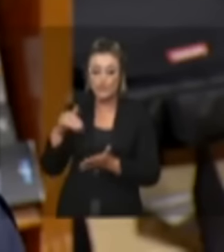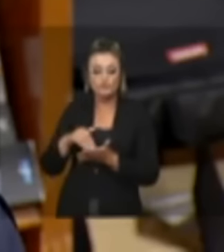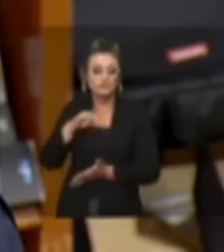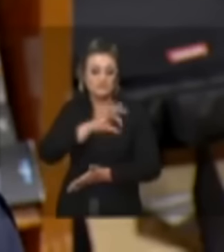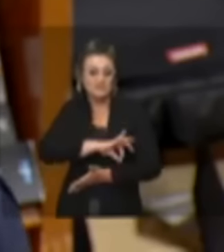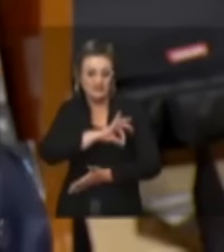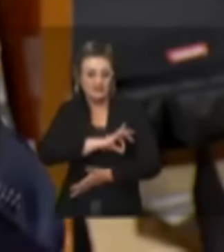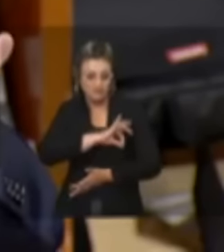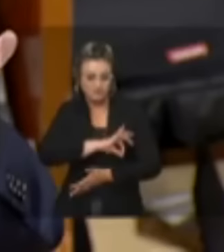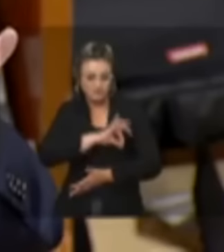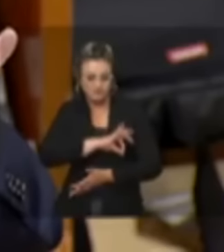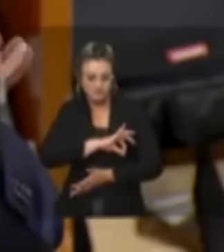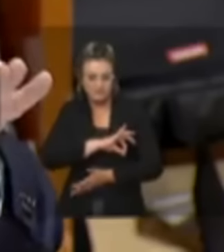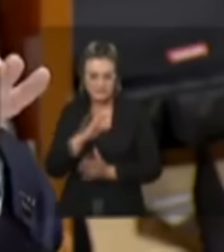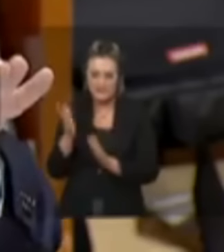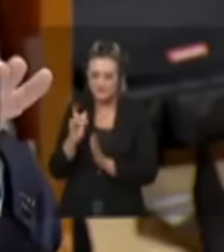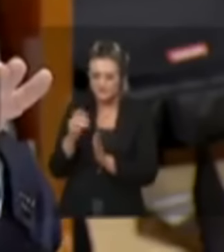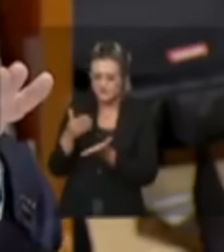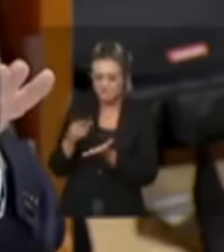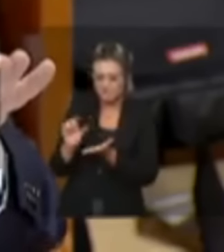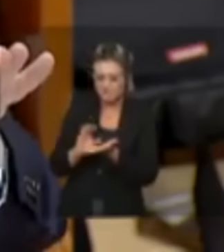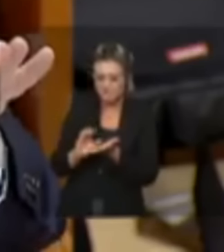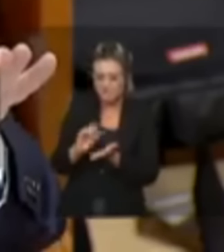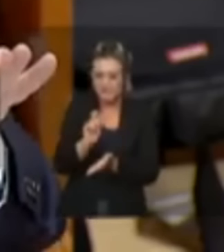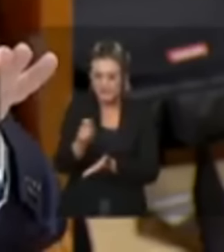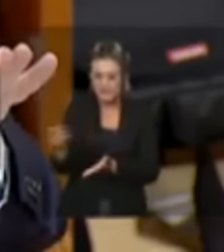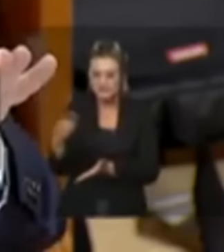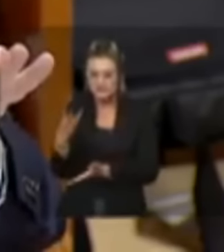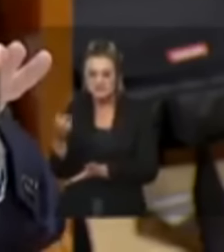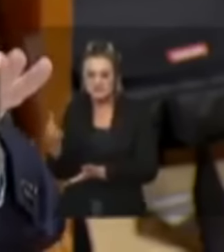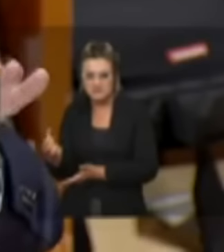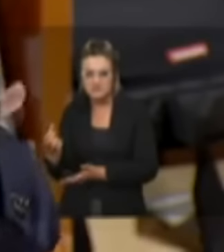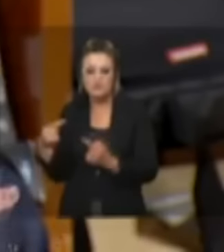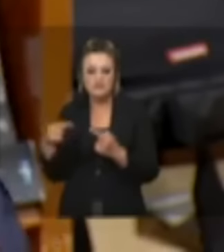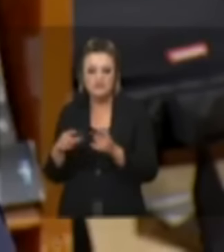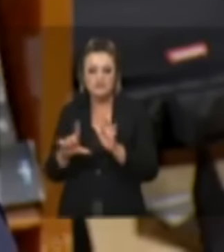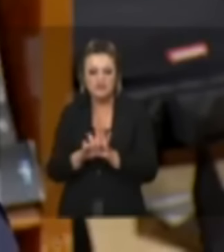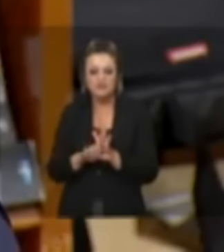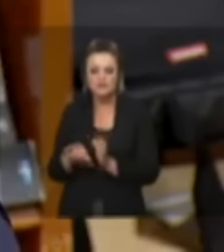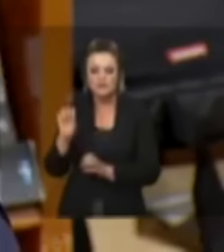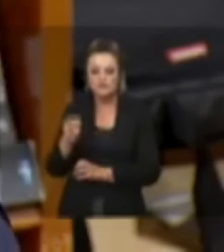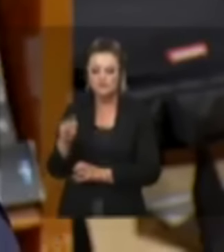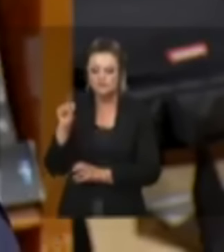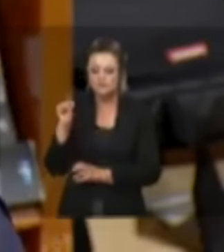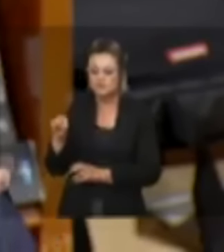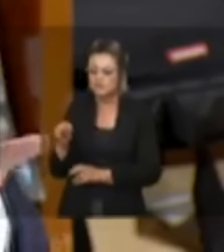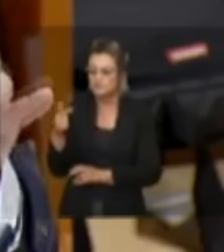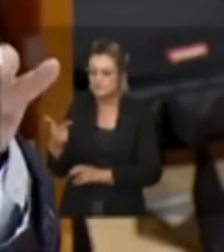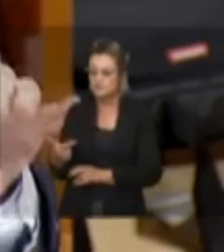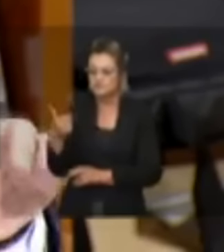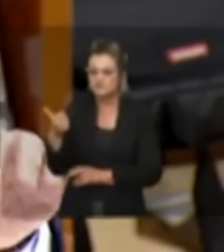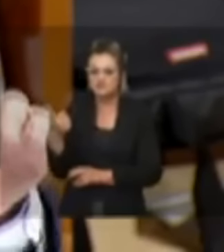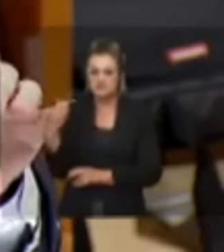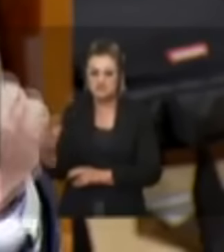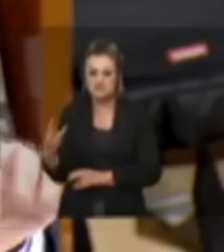de contribuição essa era a regra que vigia instituída pela lei 8213 de 91